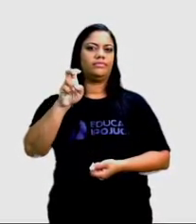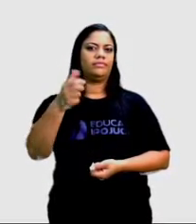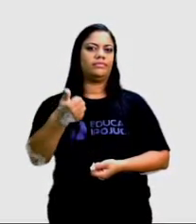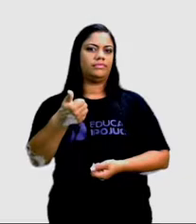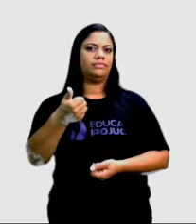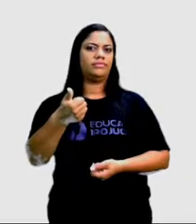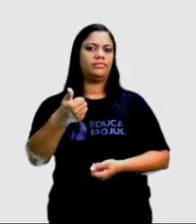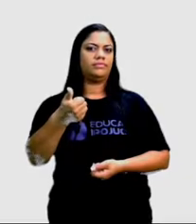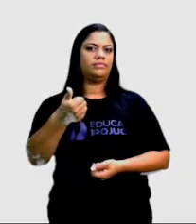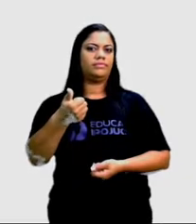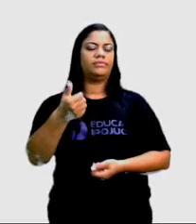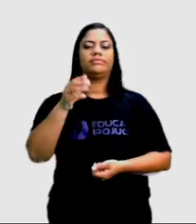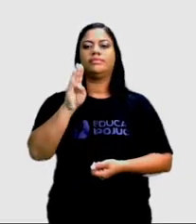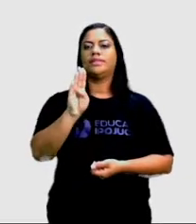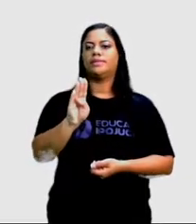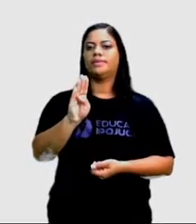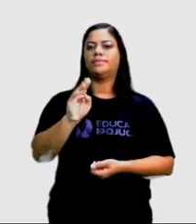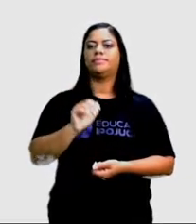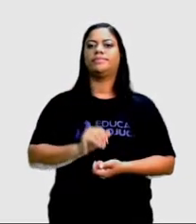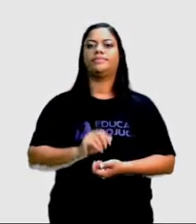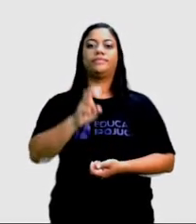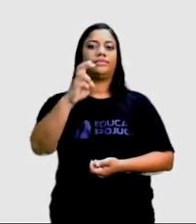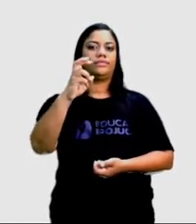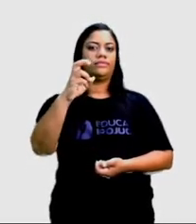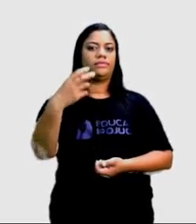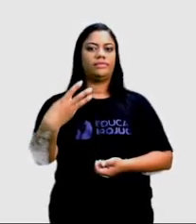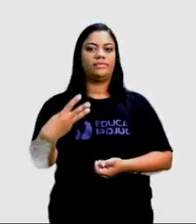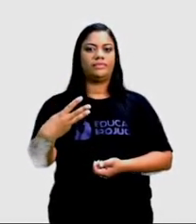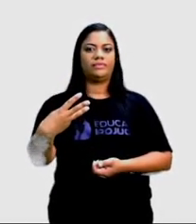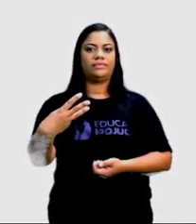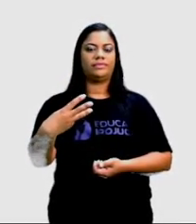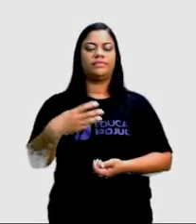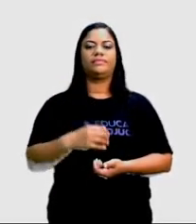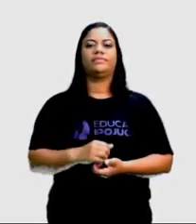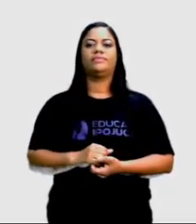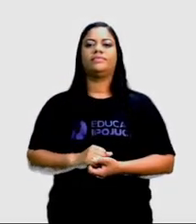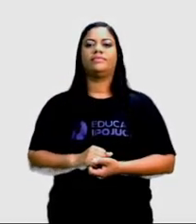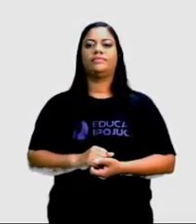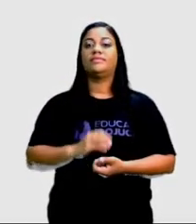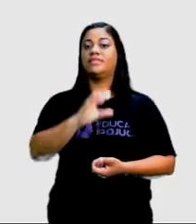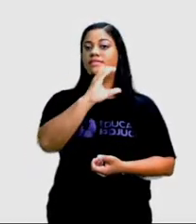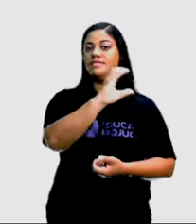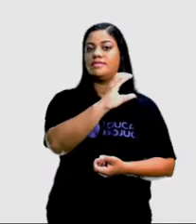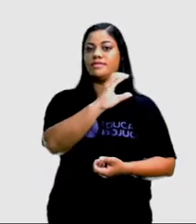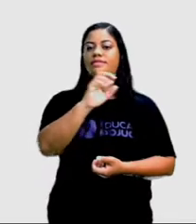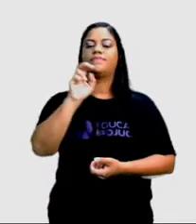51. Letra B, 53. Letra C,